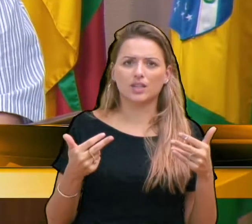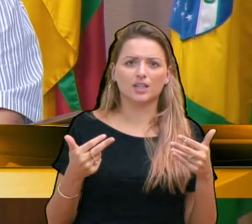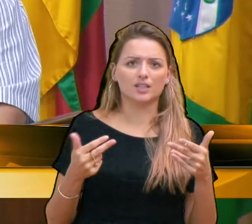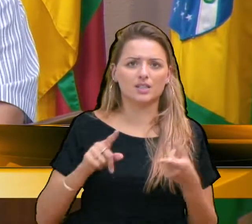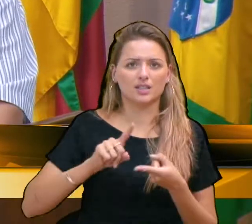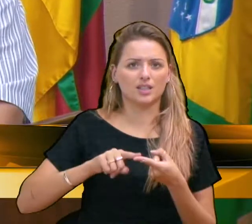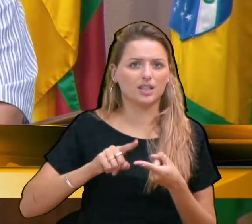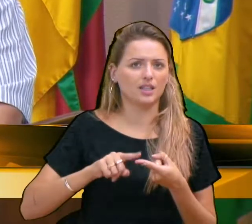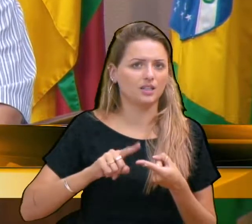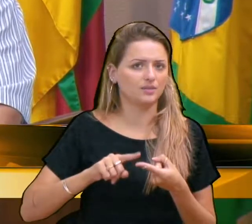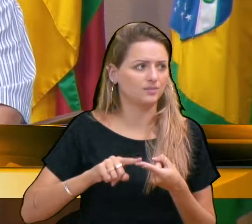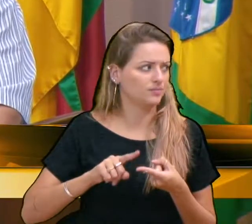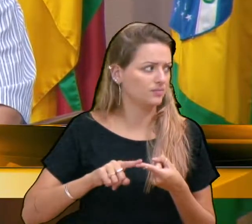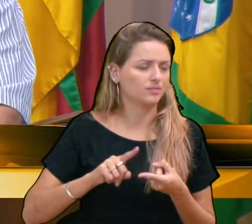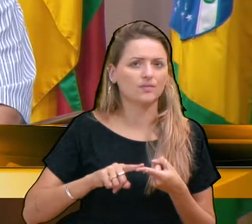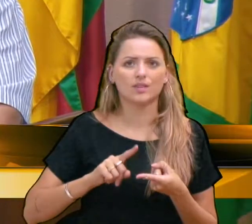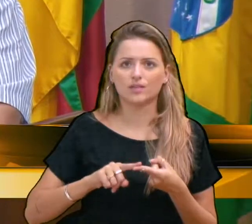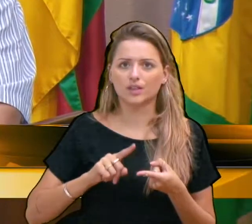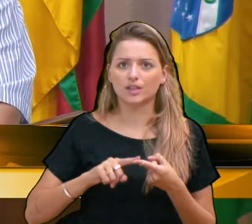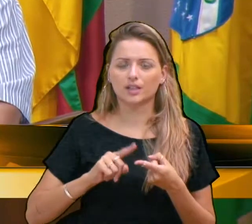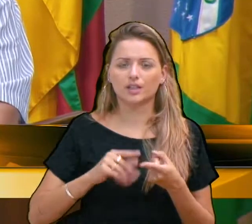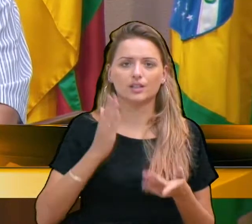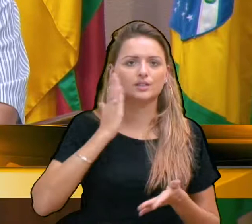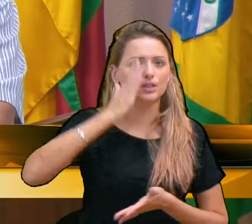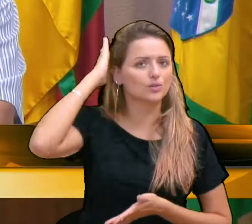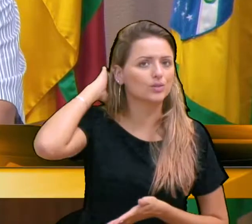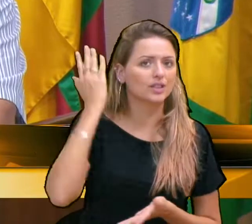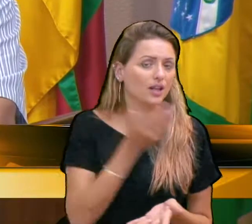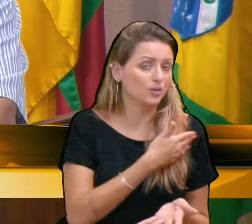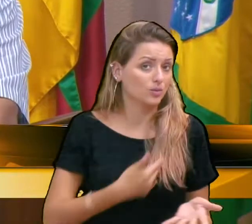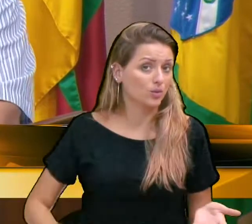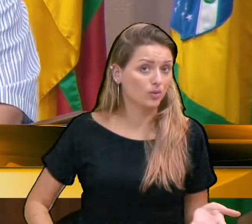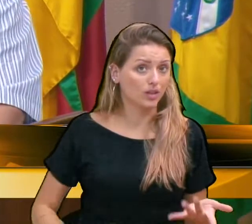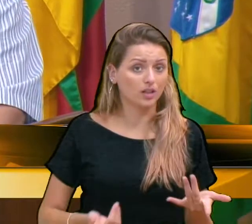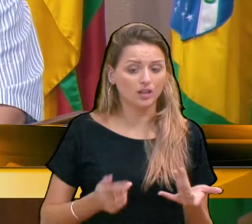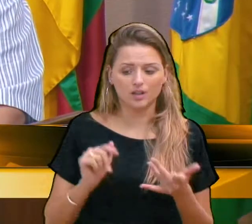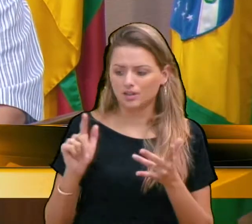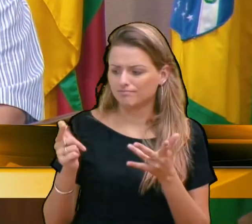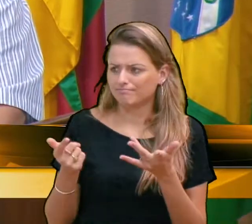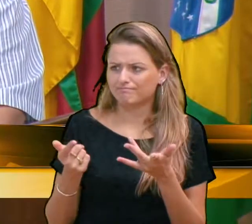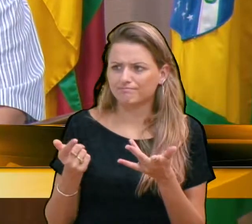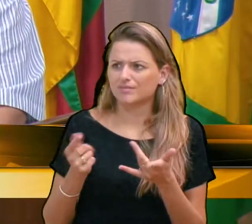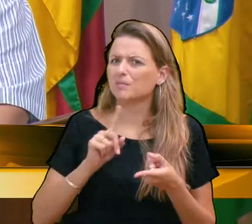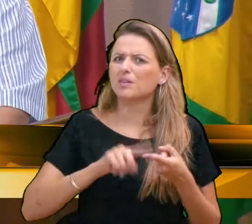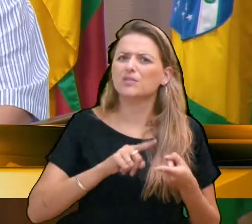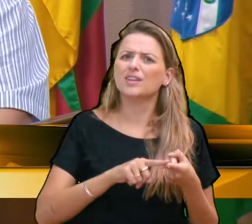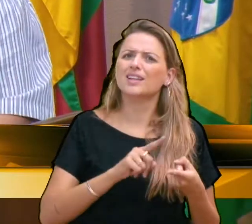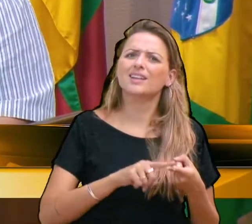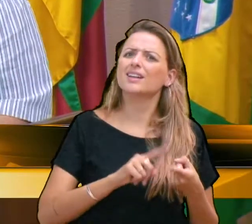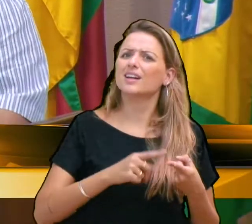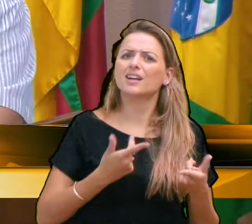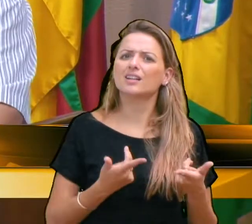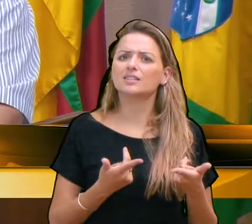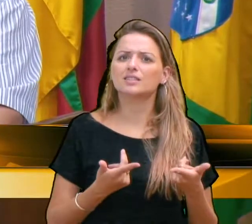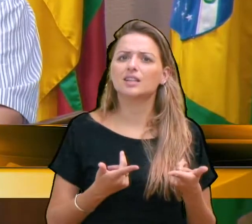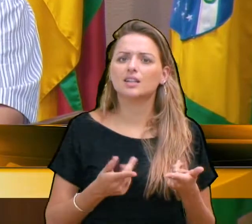vingativa, acho que esse é o termo, né, mais correto para ser utilizado, vingativa de